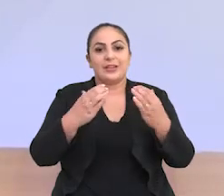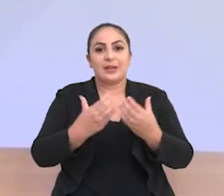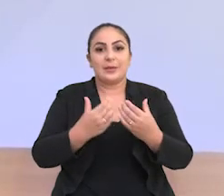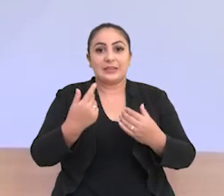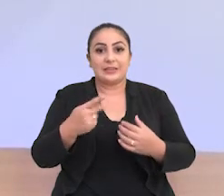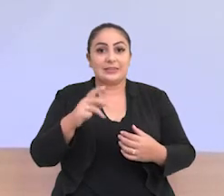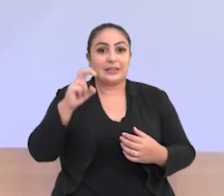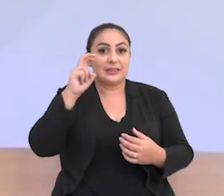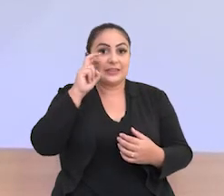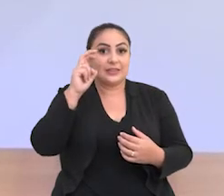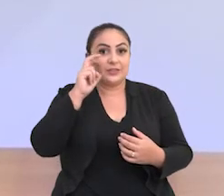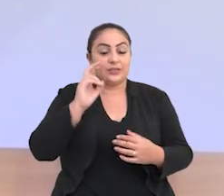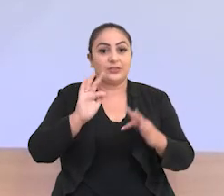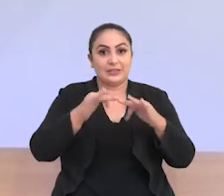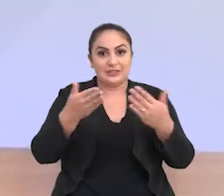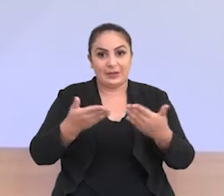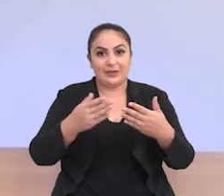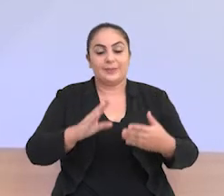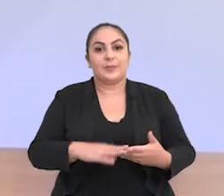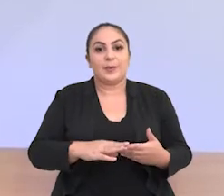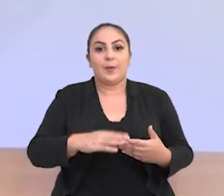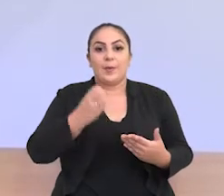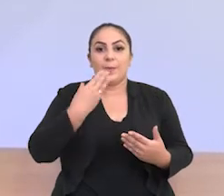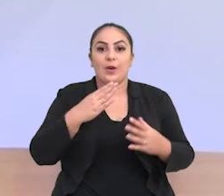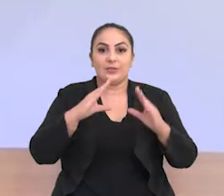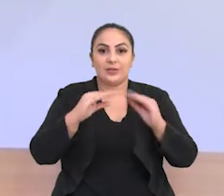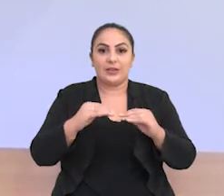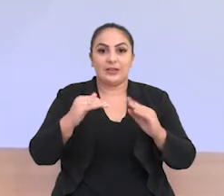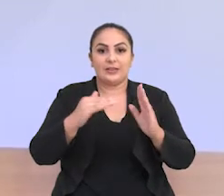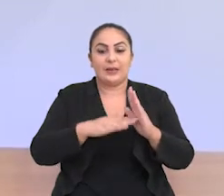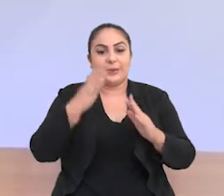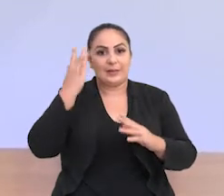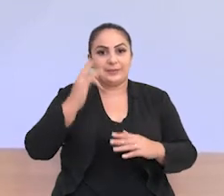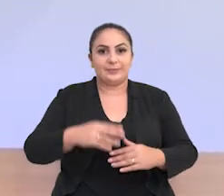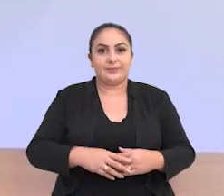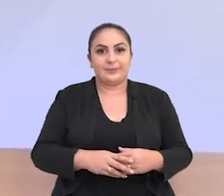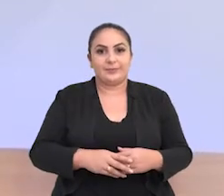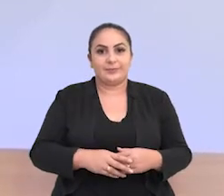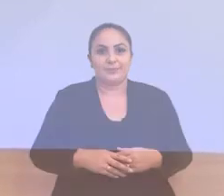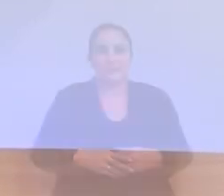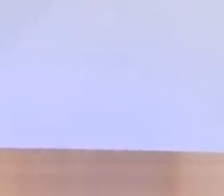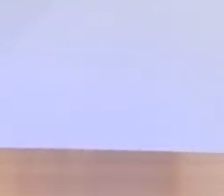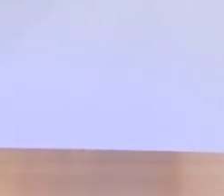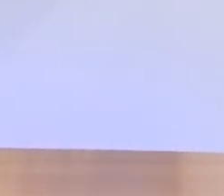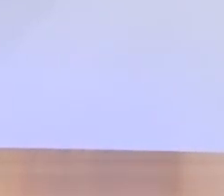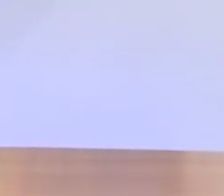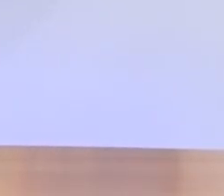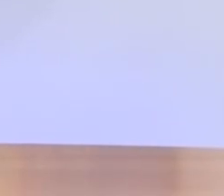O Jornal da Câmara desta quinta-feira termina aqui. Uma boa noite e até amanhã!